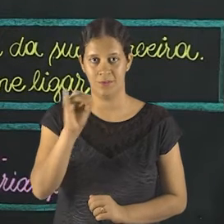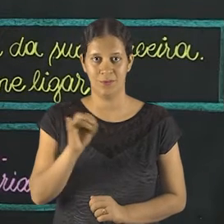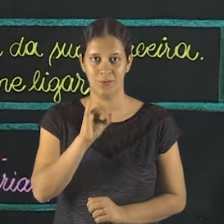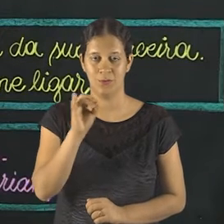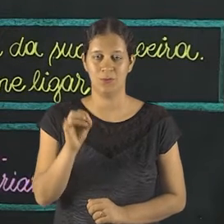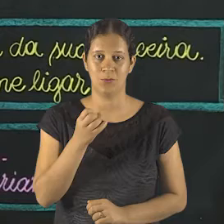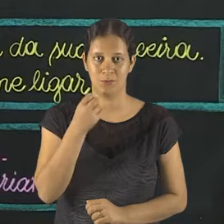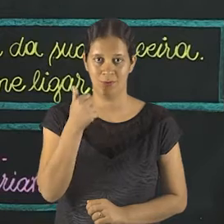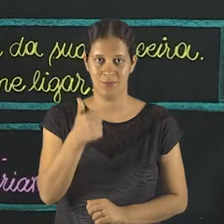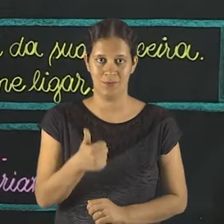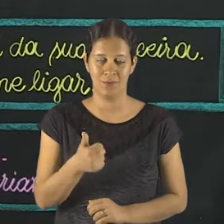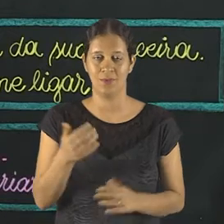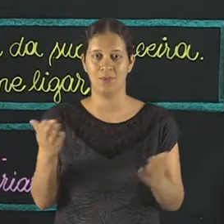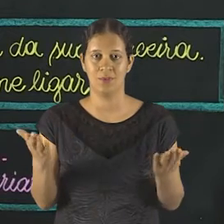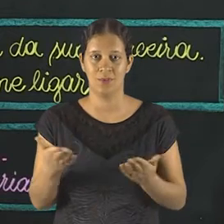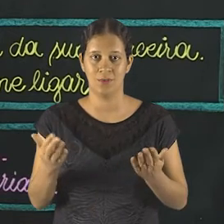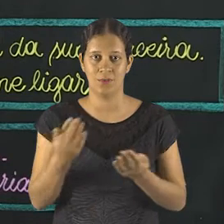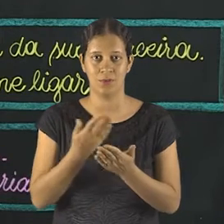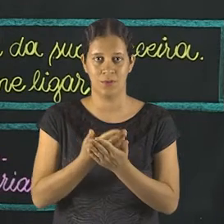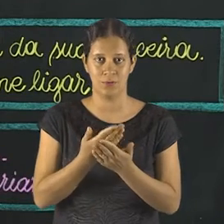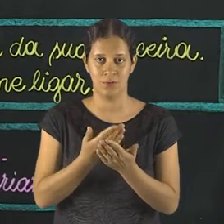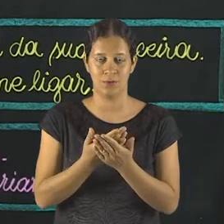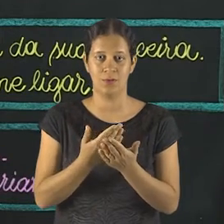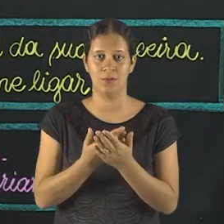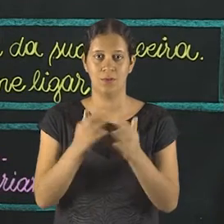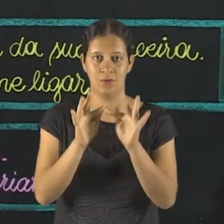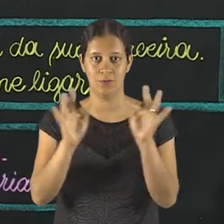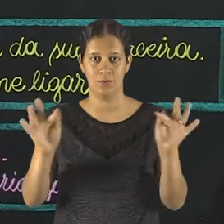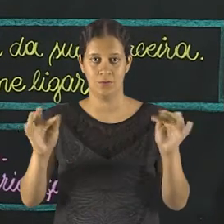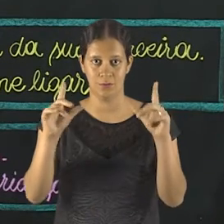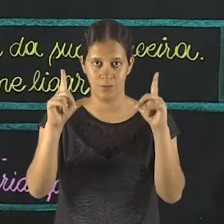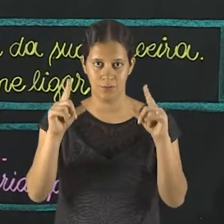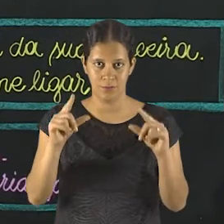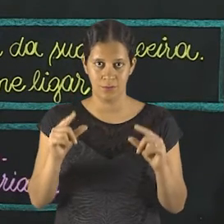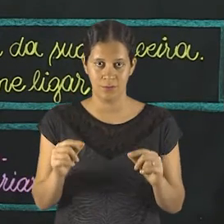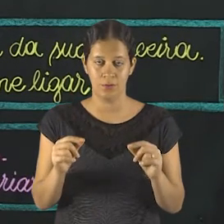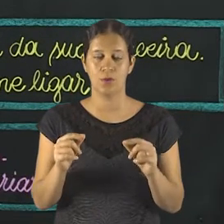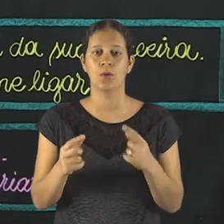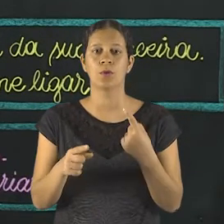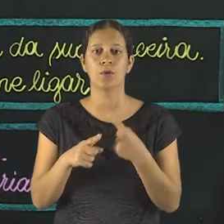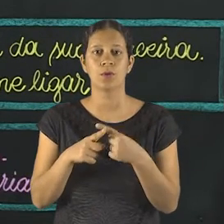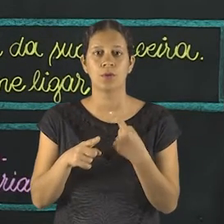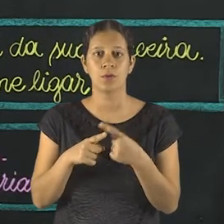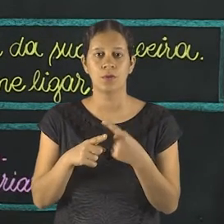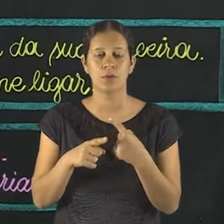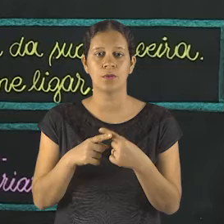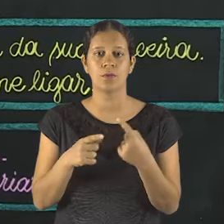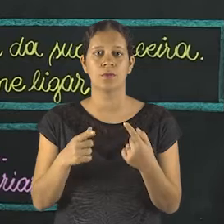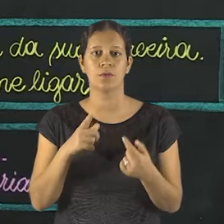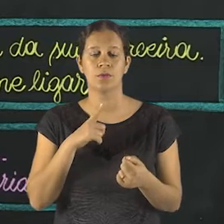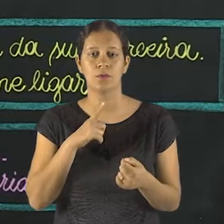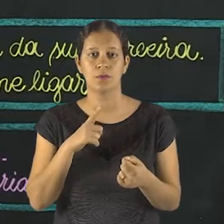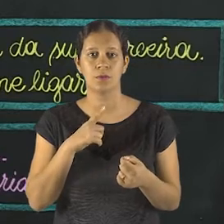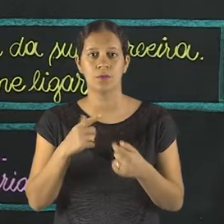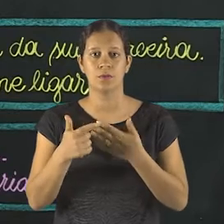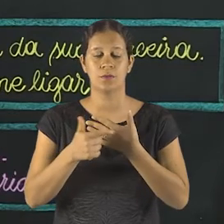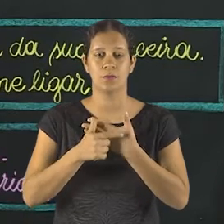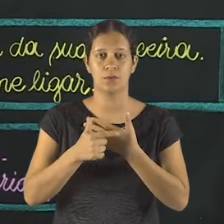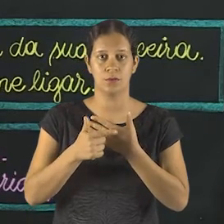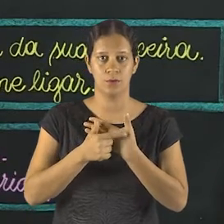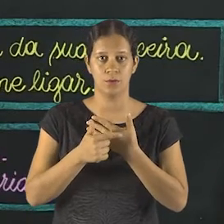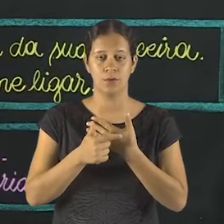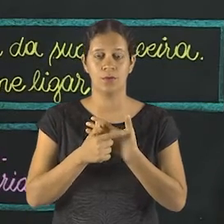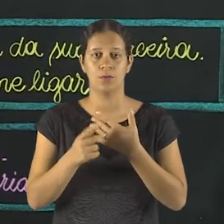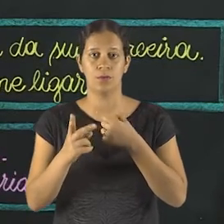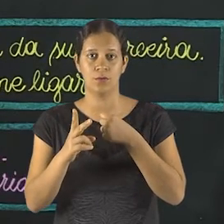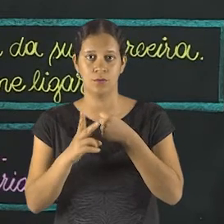Oi, tudo bem? Hoje a gente vai estudar as orações reduzidas. Elas ganham esse nome porque elas trabalham com as funções